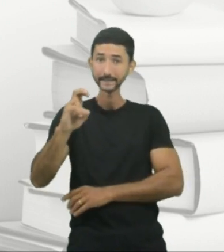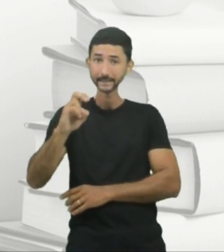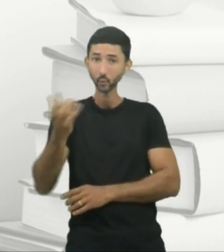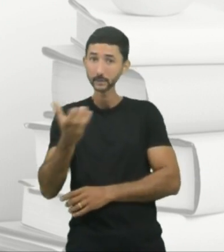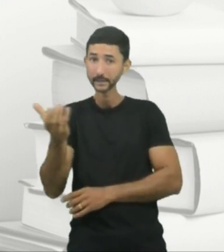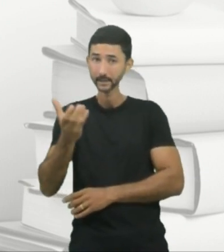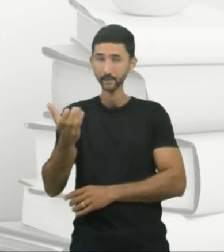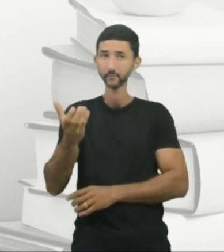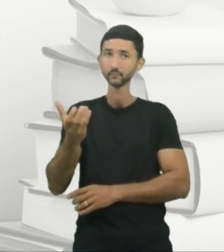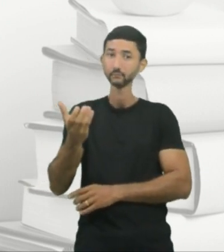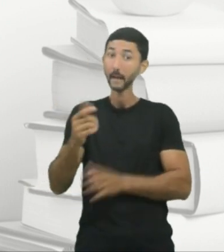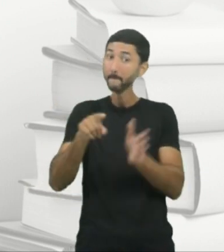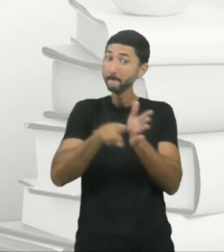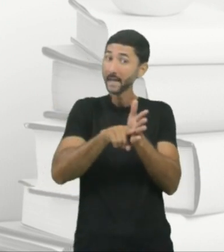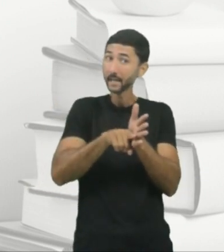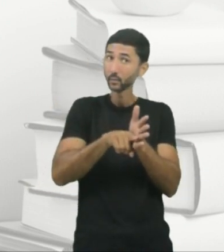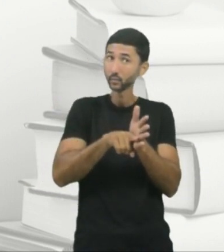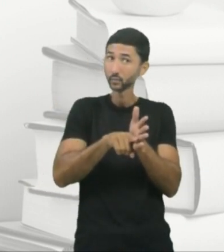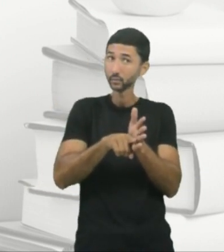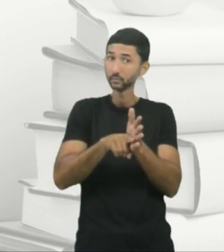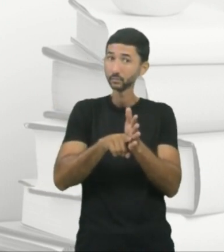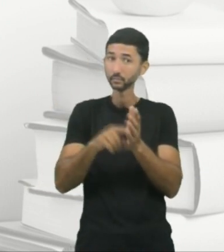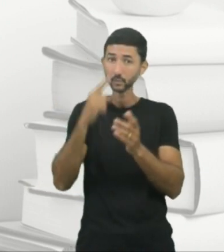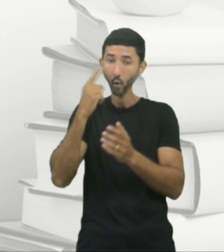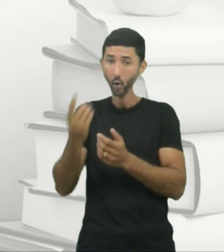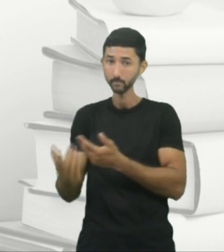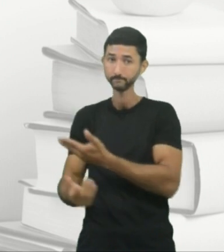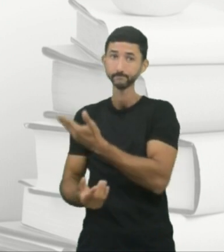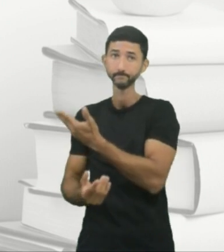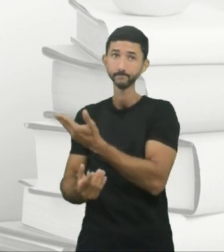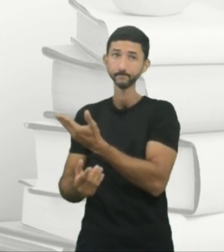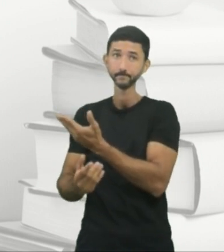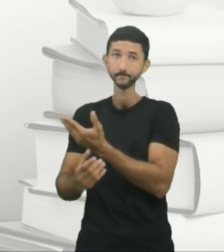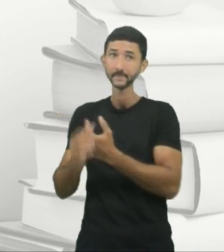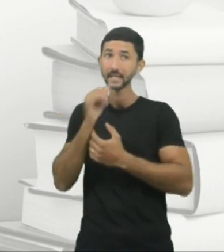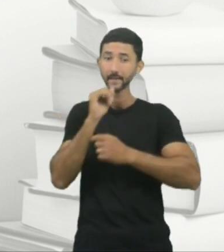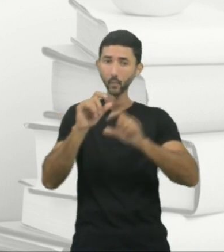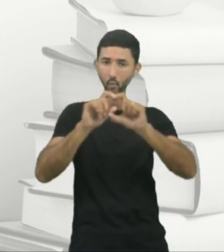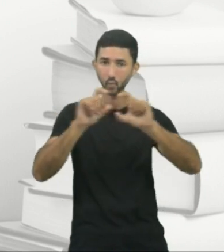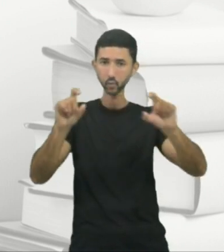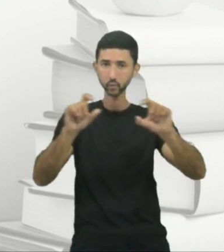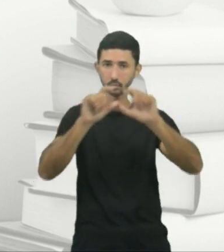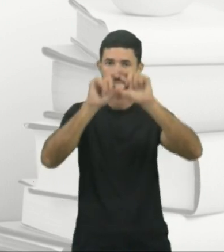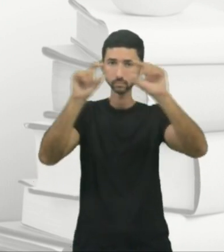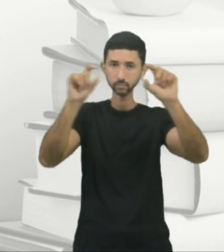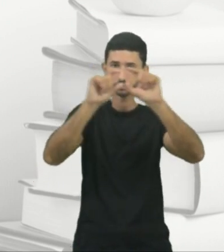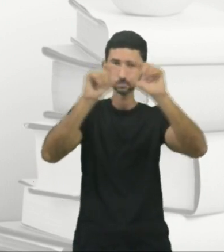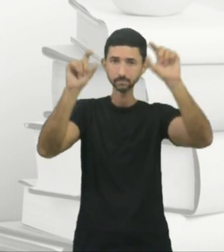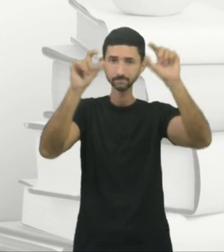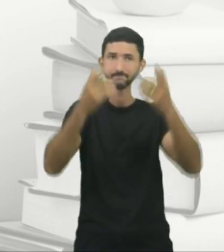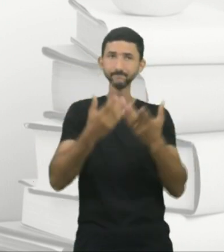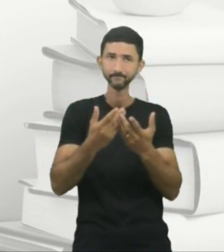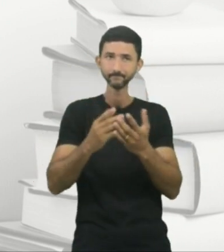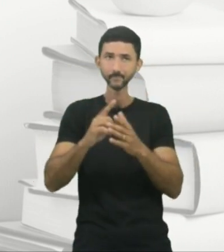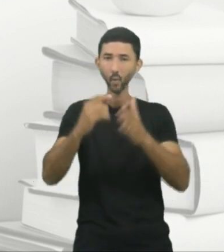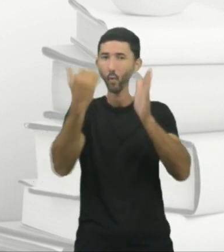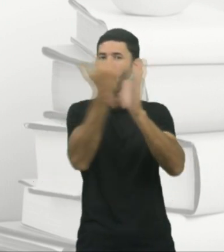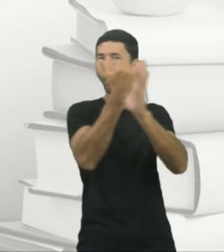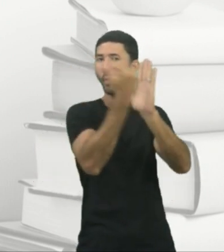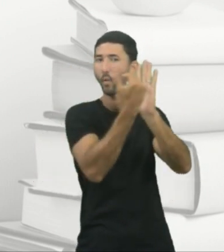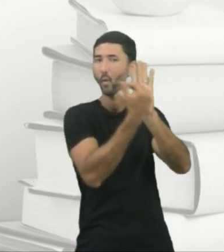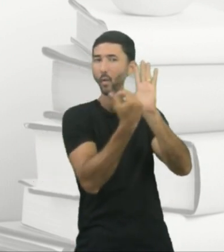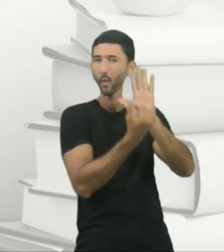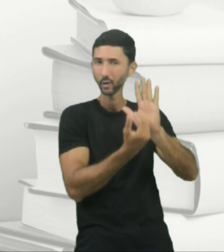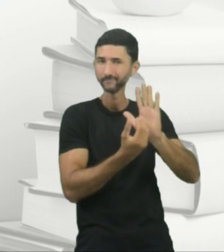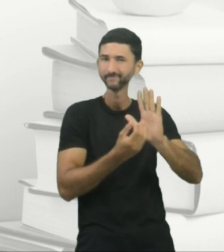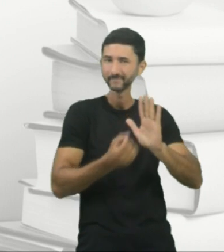758,85. Olhem mais acima que ainda o extrato apresenta outros